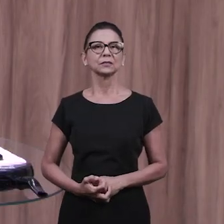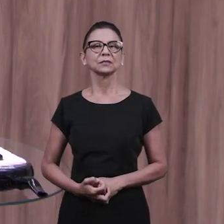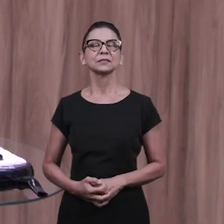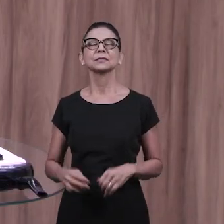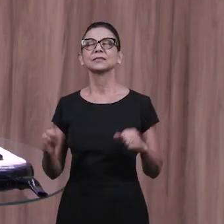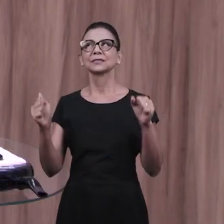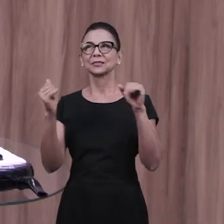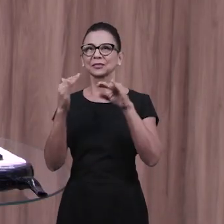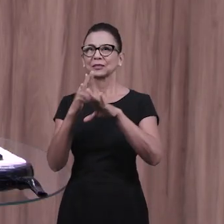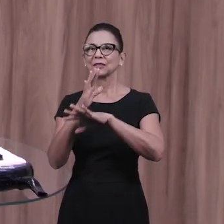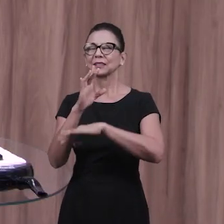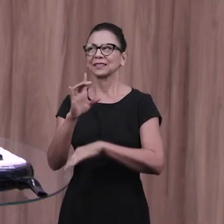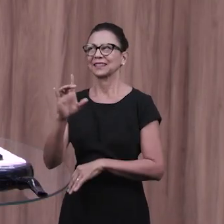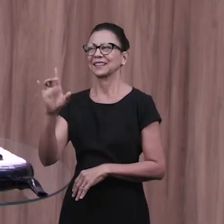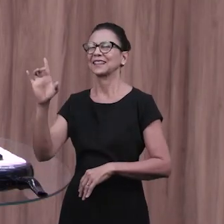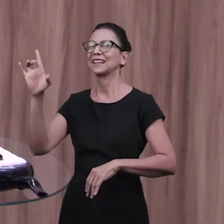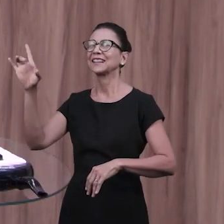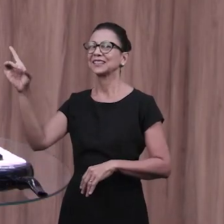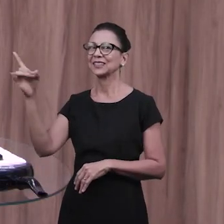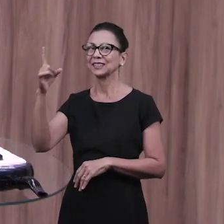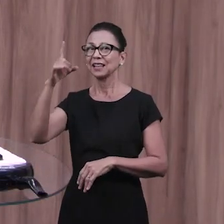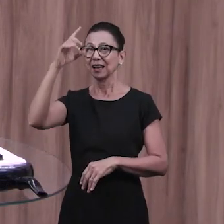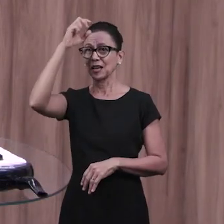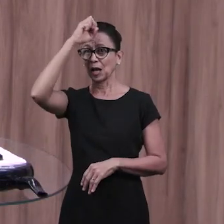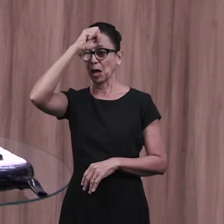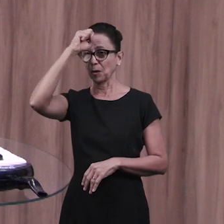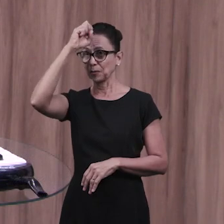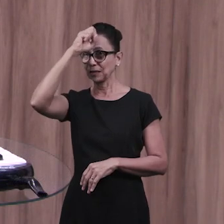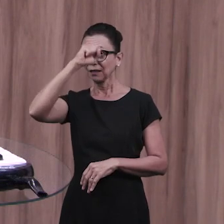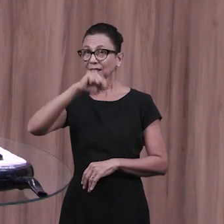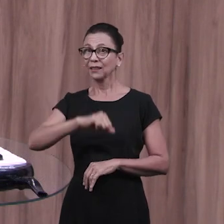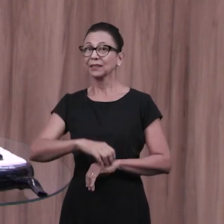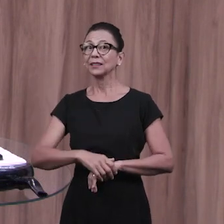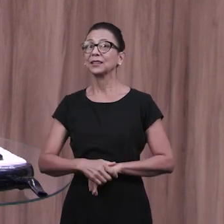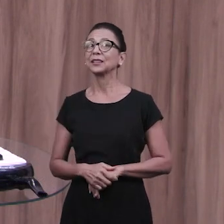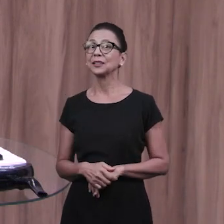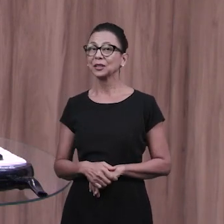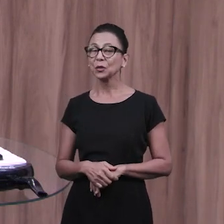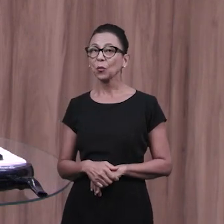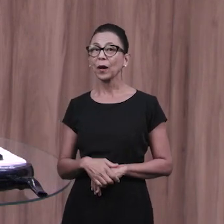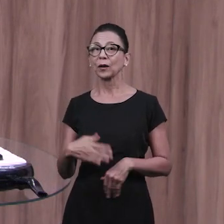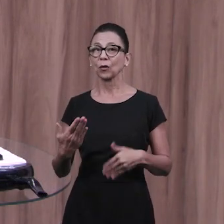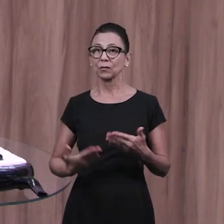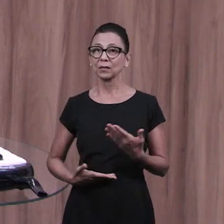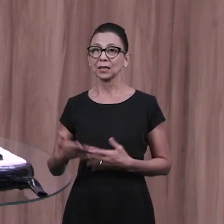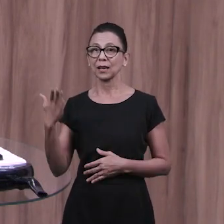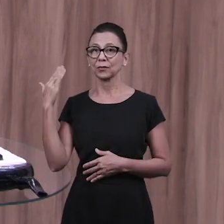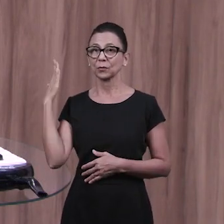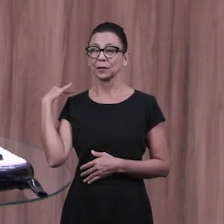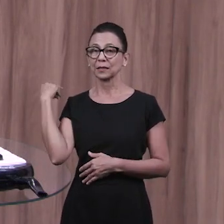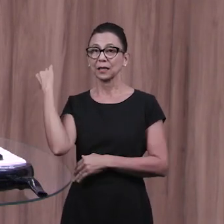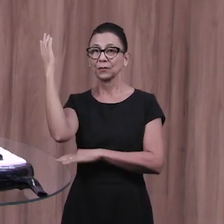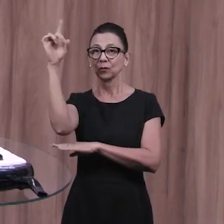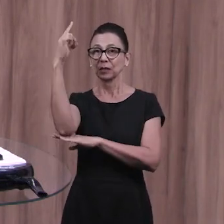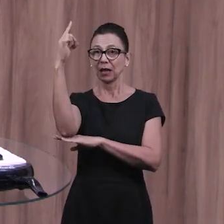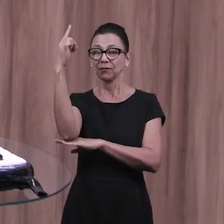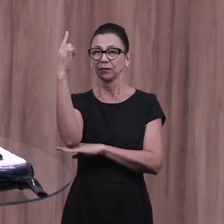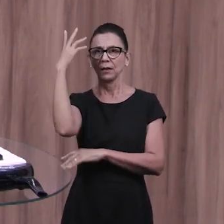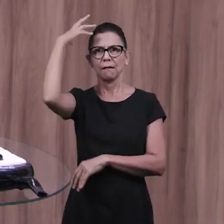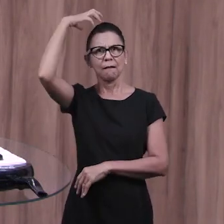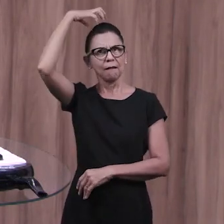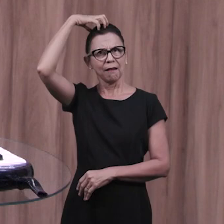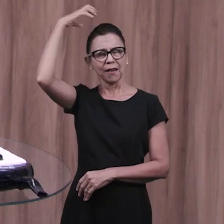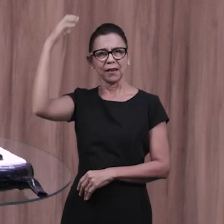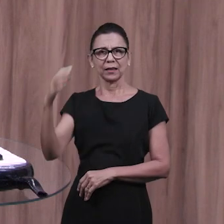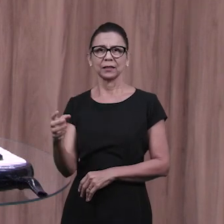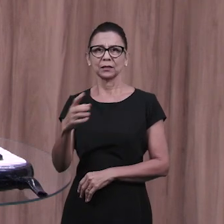Gloire à Dieu. Nous sommes en train d'apprendre avec le serviteur, le roi David, à être un bon musicien. Dans